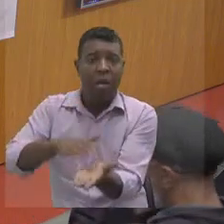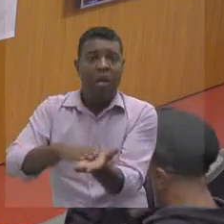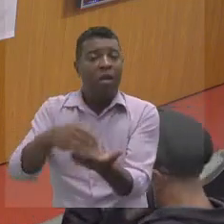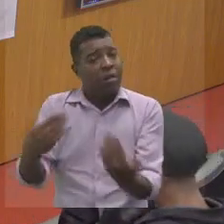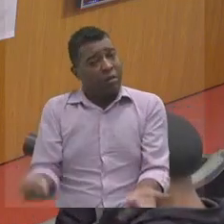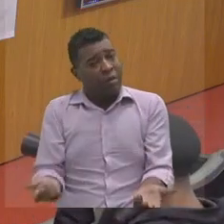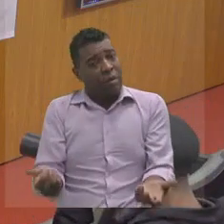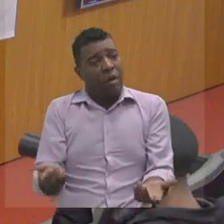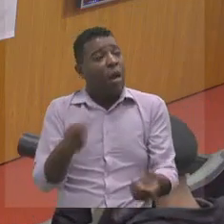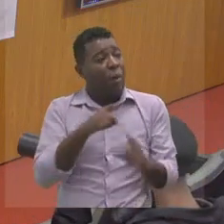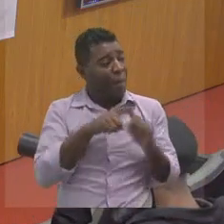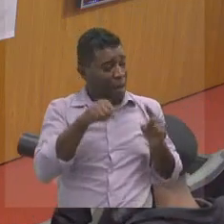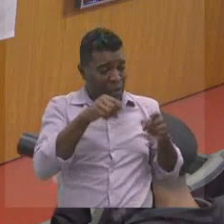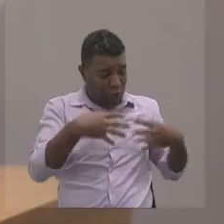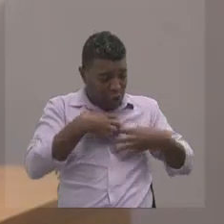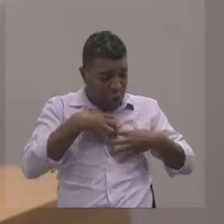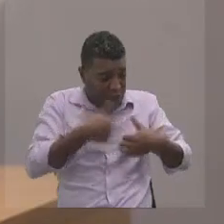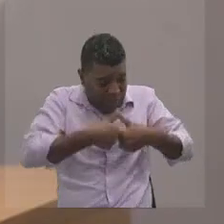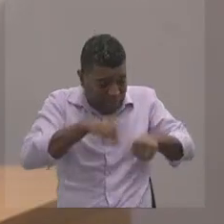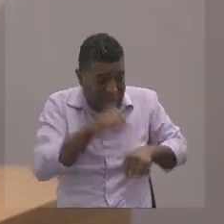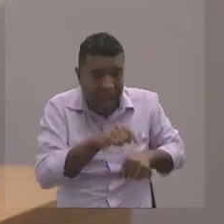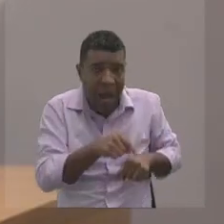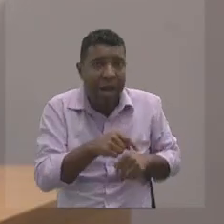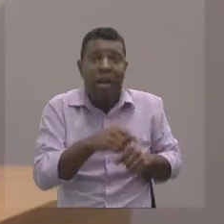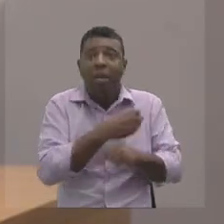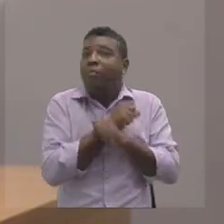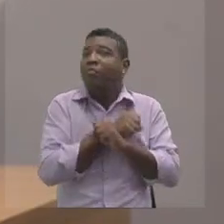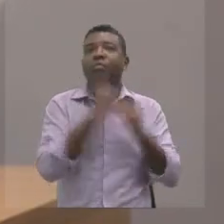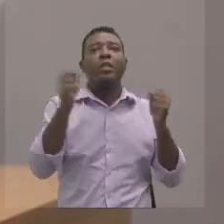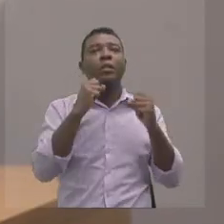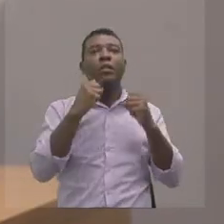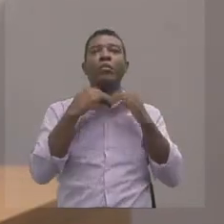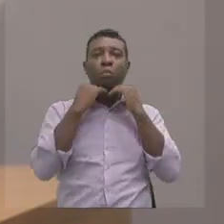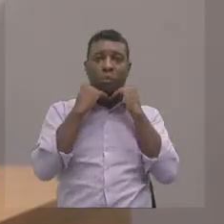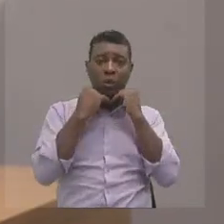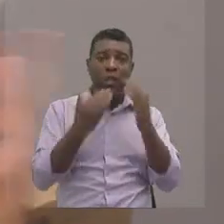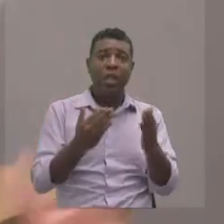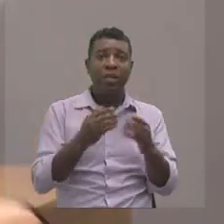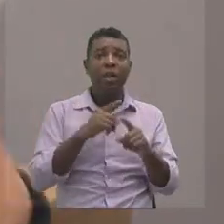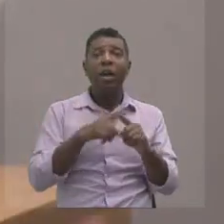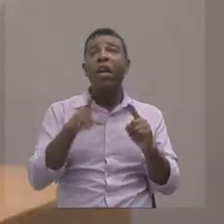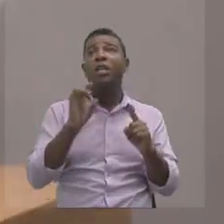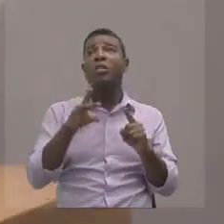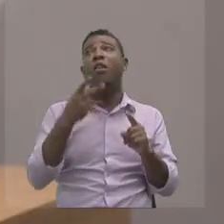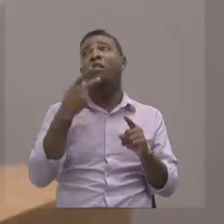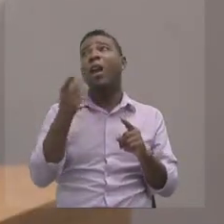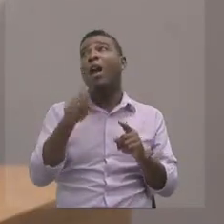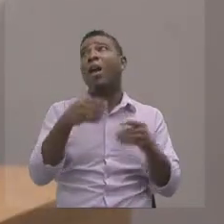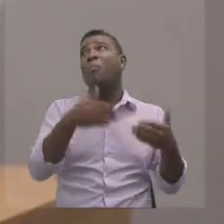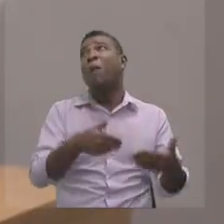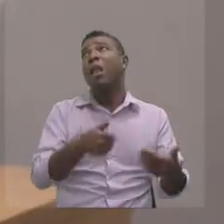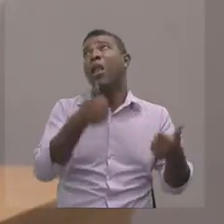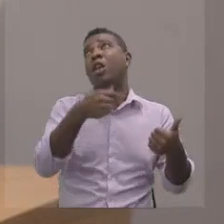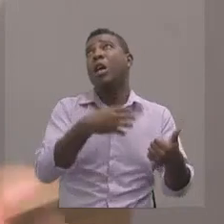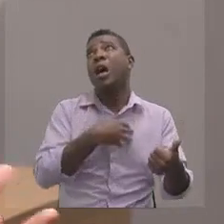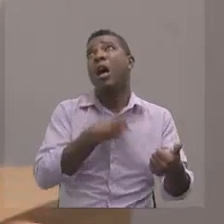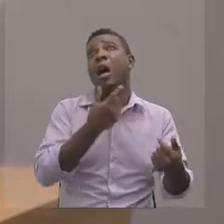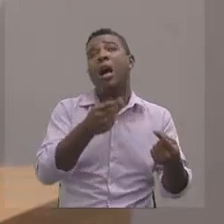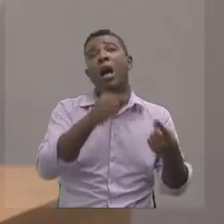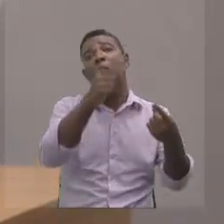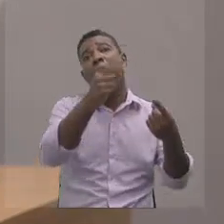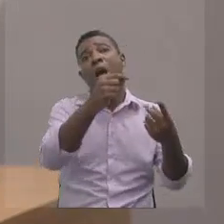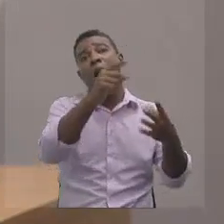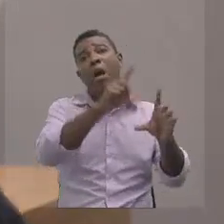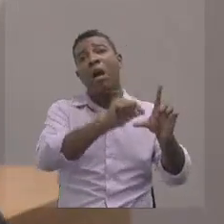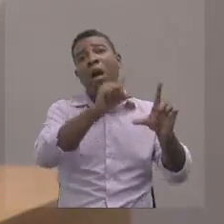e as únicas indicações que são feitas são de melhoria de indicadores indicadores esse que